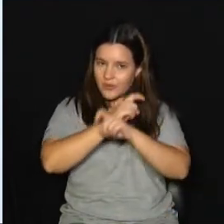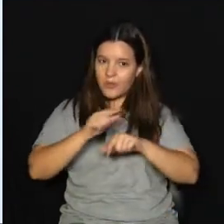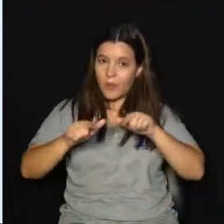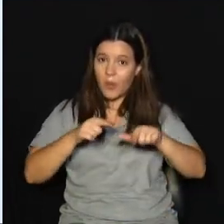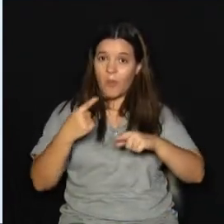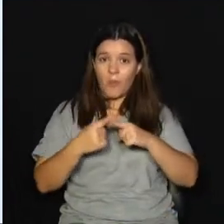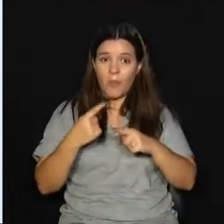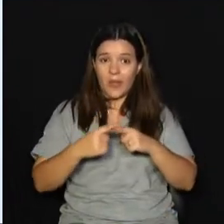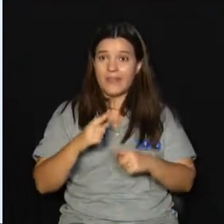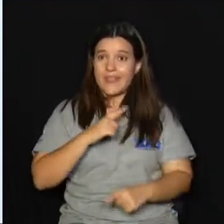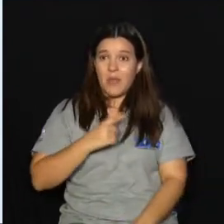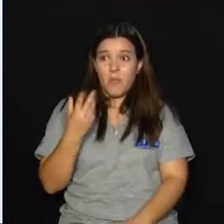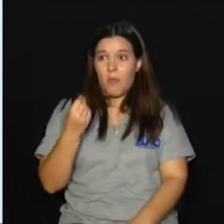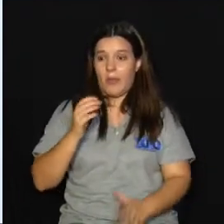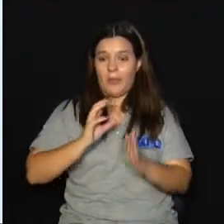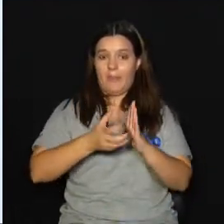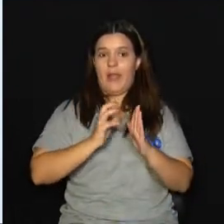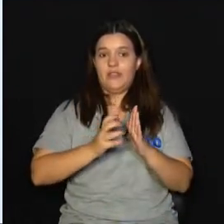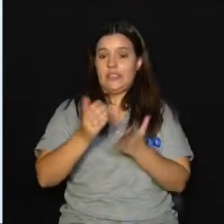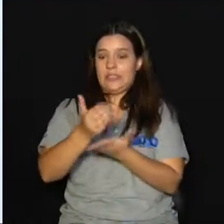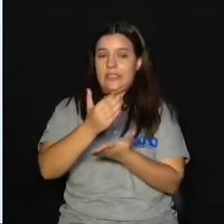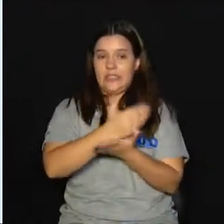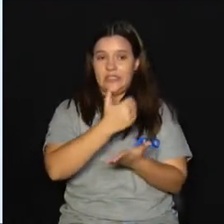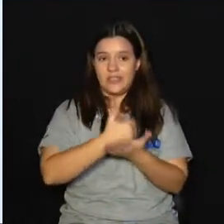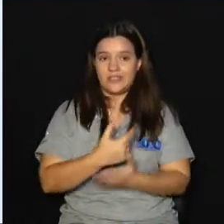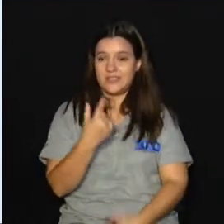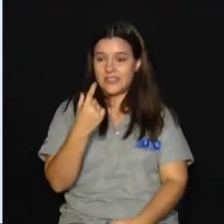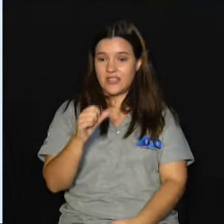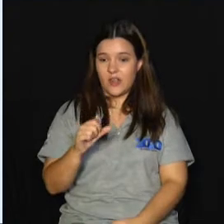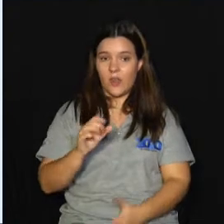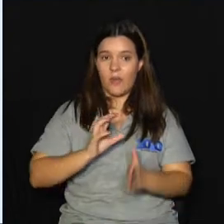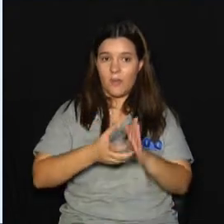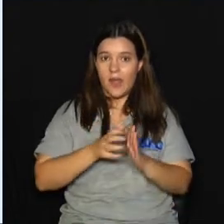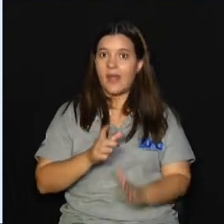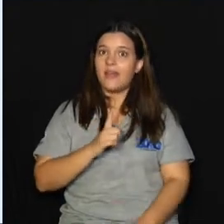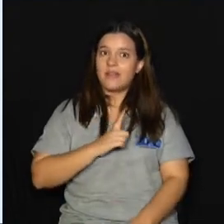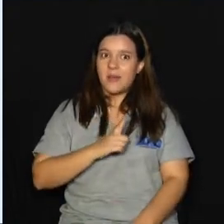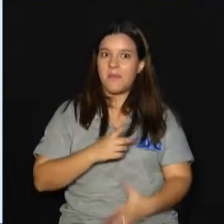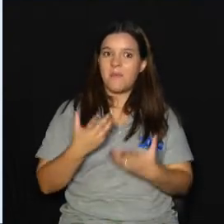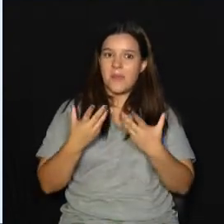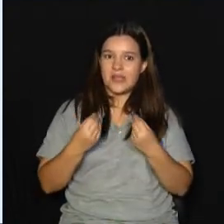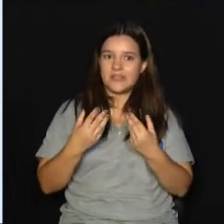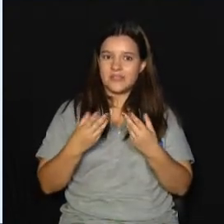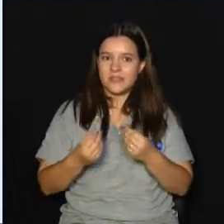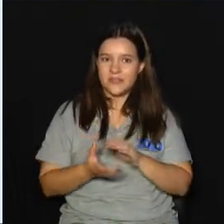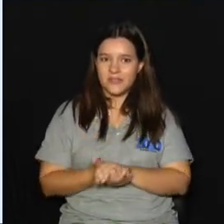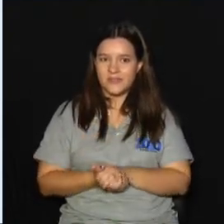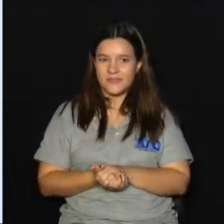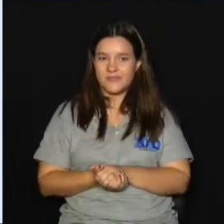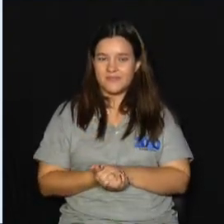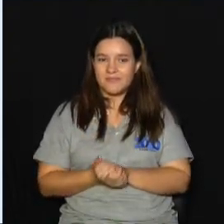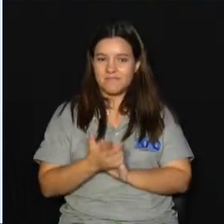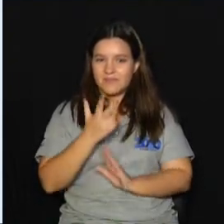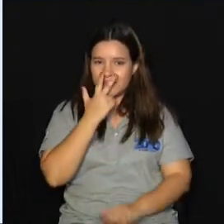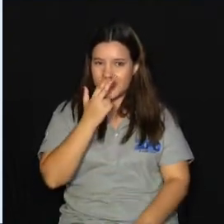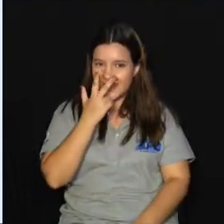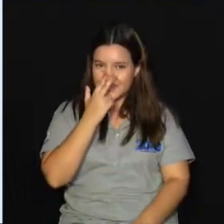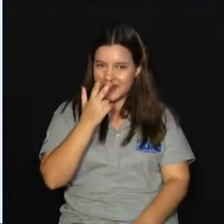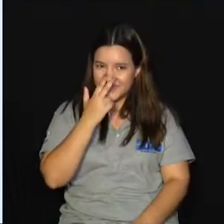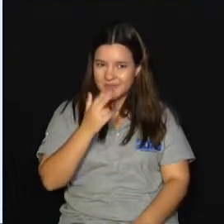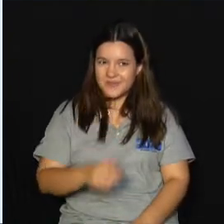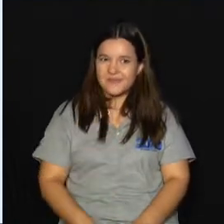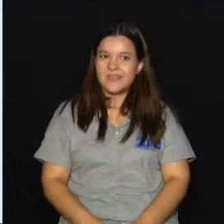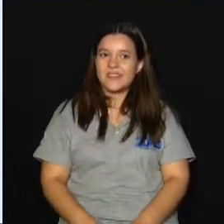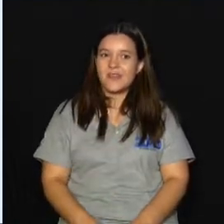foi muito alta. Com 19 partidos é bastante coisa. Então, é algo assim que é a primeira coisa